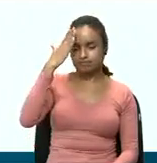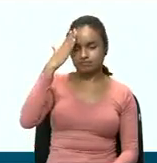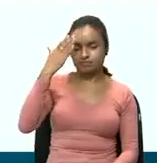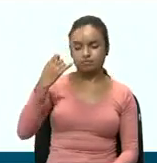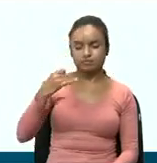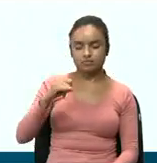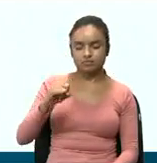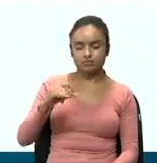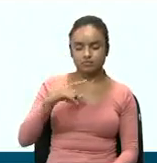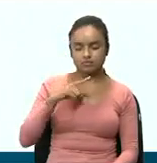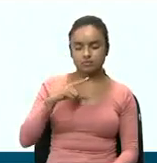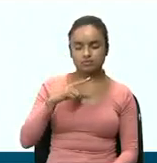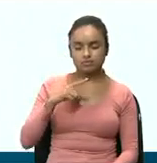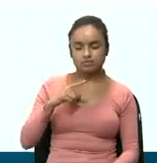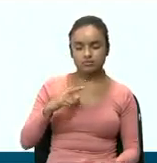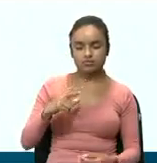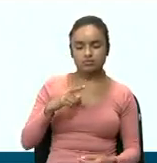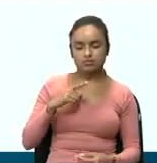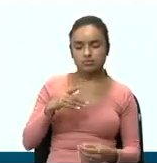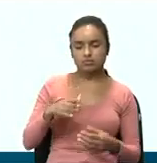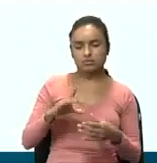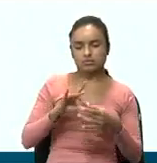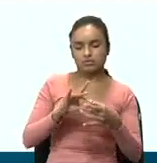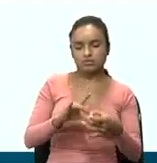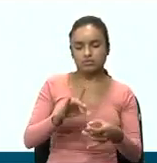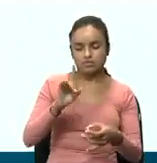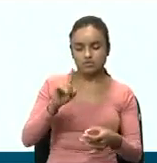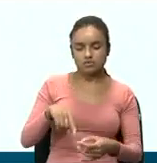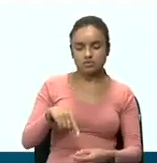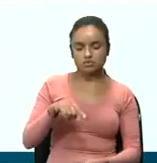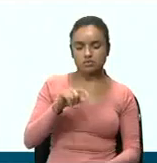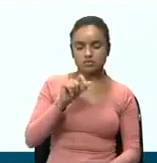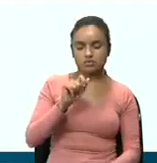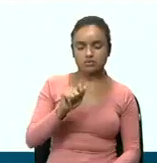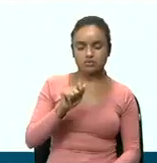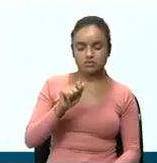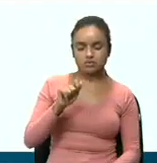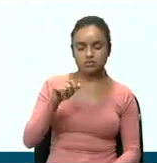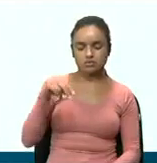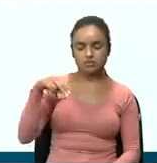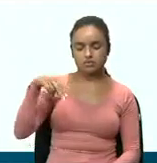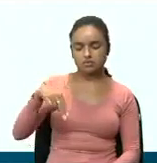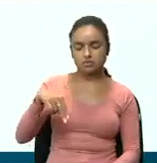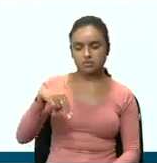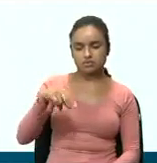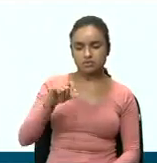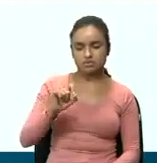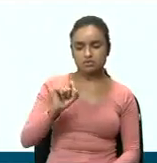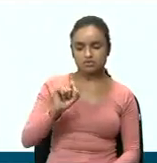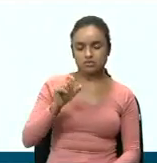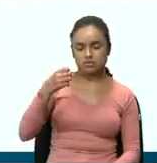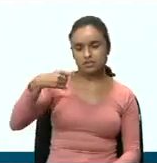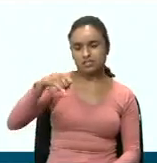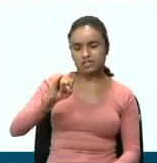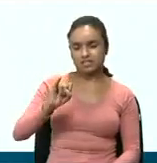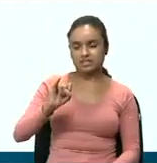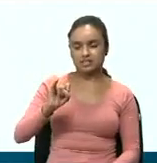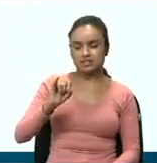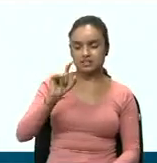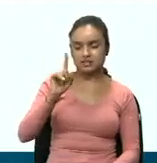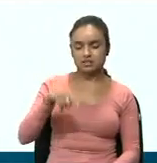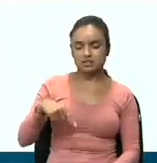série, ok? Uma série AN, e se o